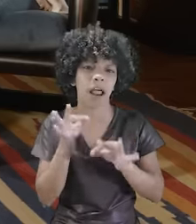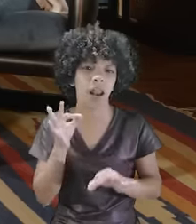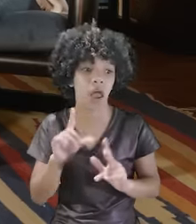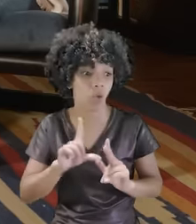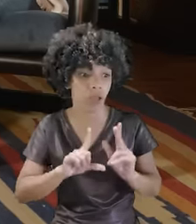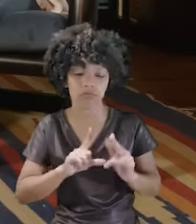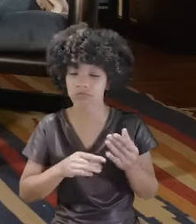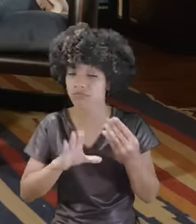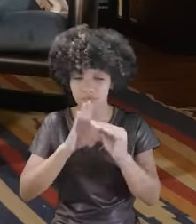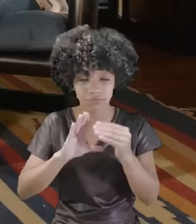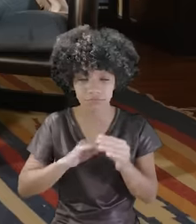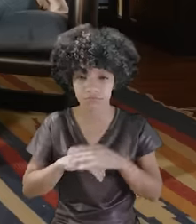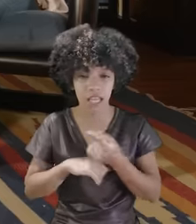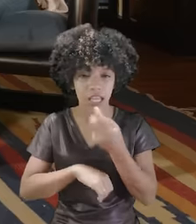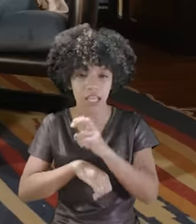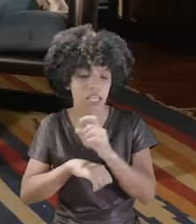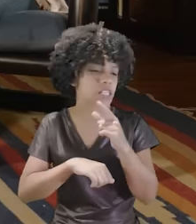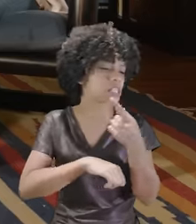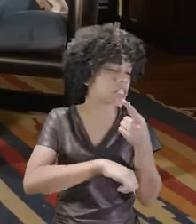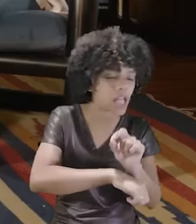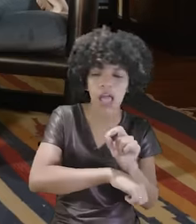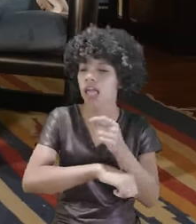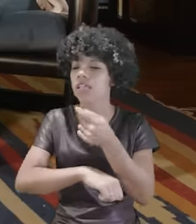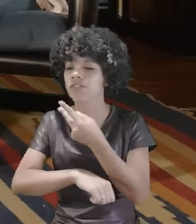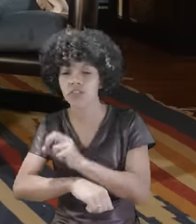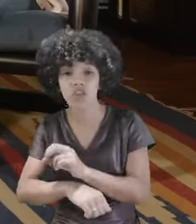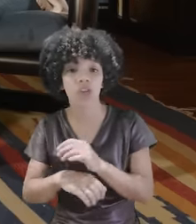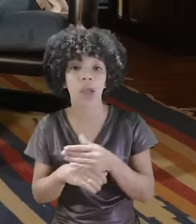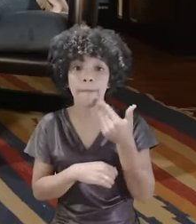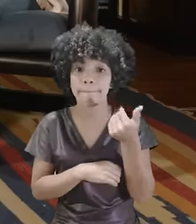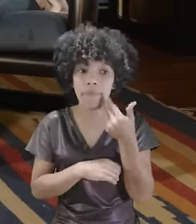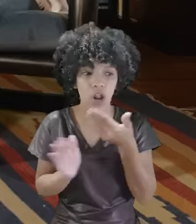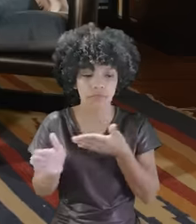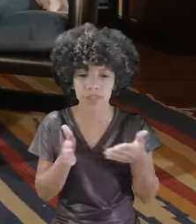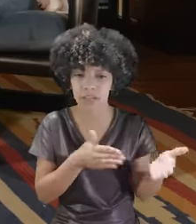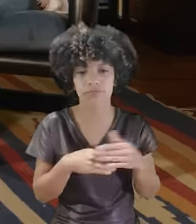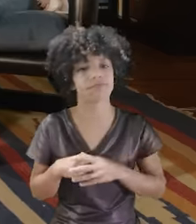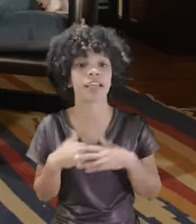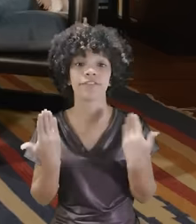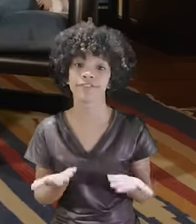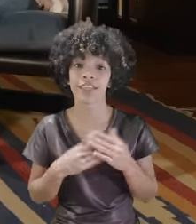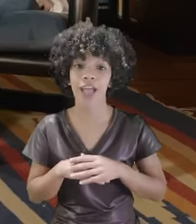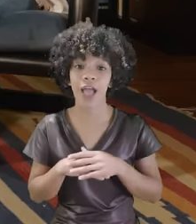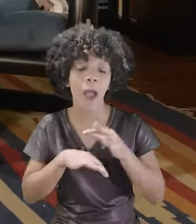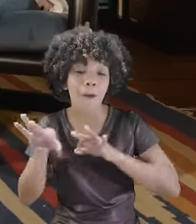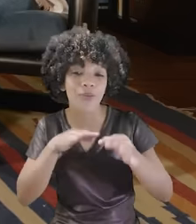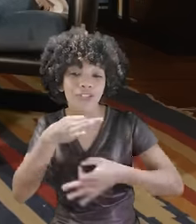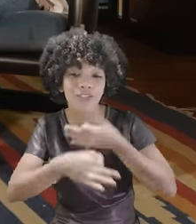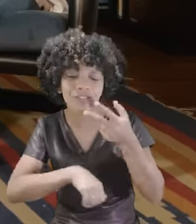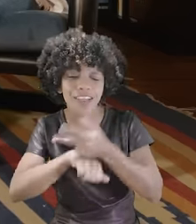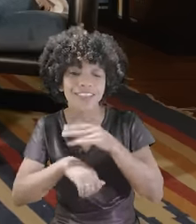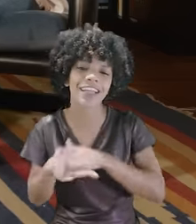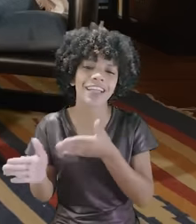grande canal de corte serve para isso 15 minutinhos aqui 10 minutos aqui os melhores momentos das entrevista enfim esse é o Projeto